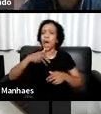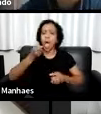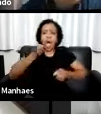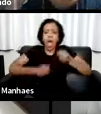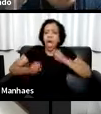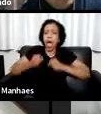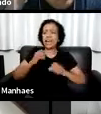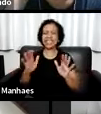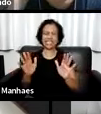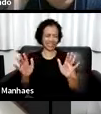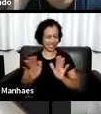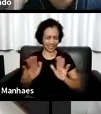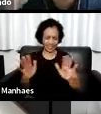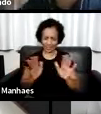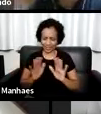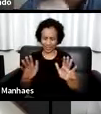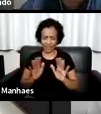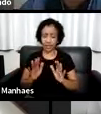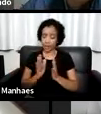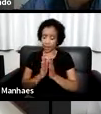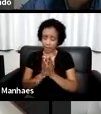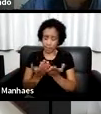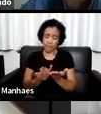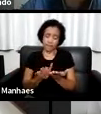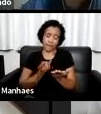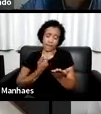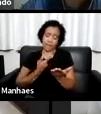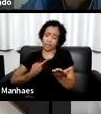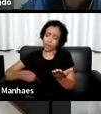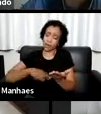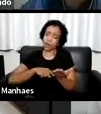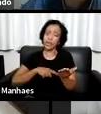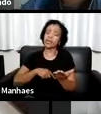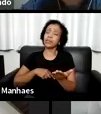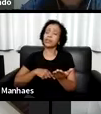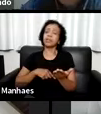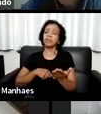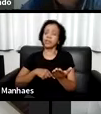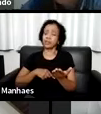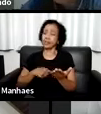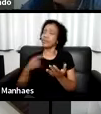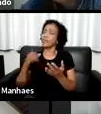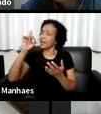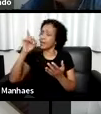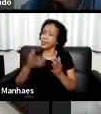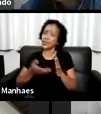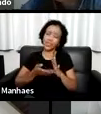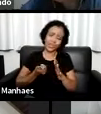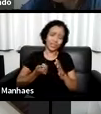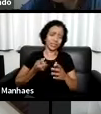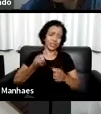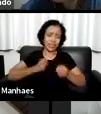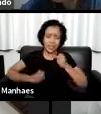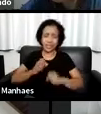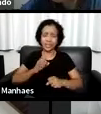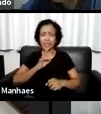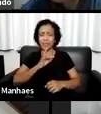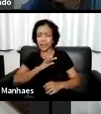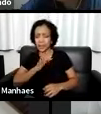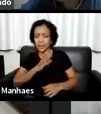alguma. Ó Deus, tira do nosso coração qualquer possibilidade de medo, de temor, de